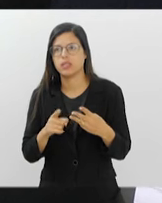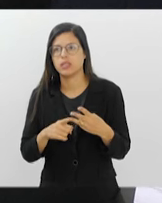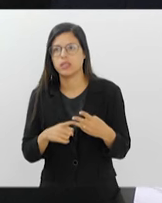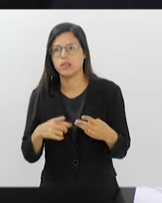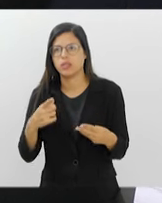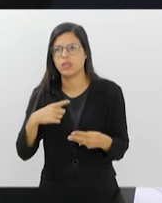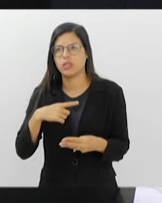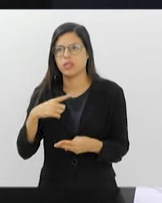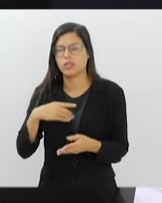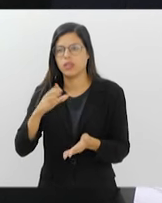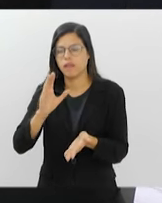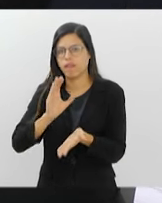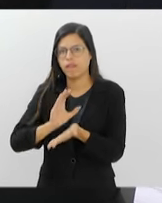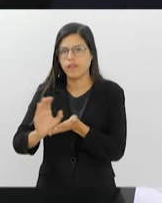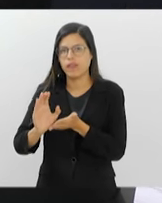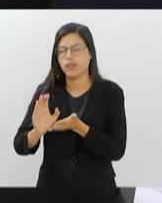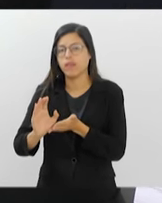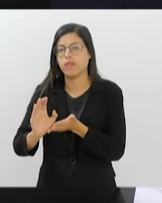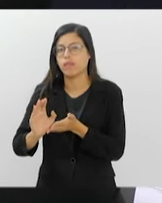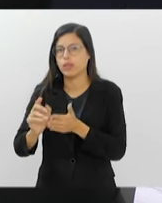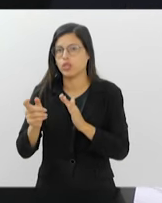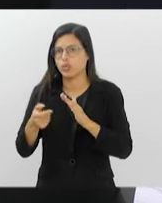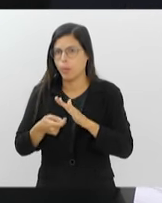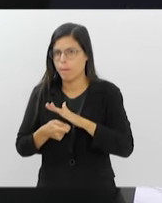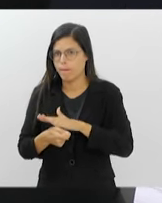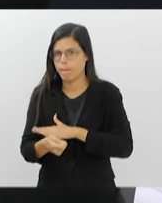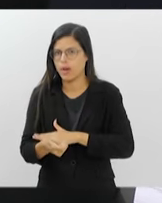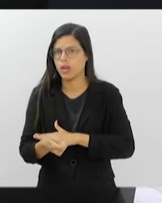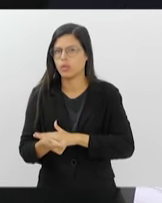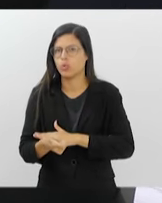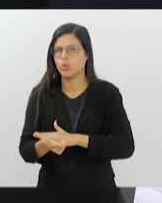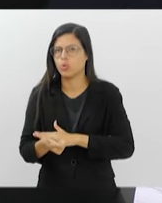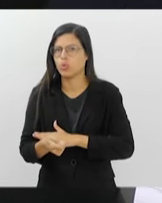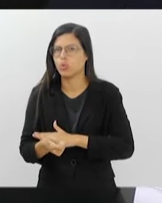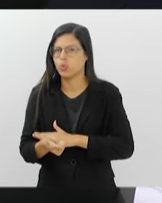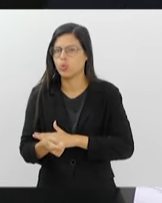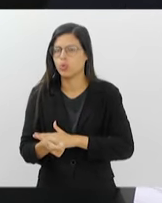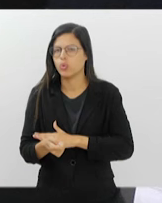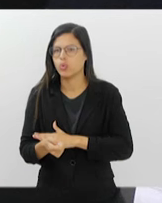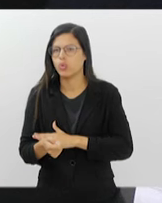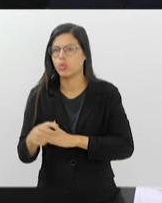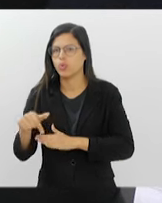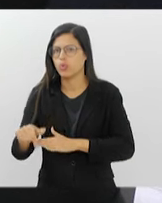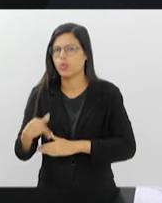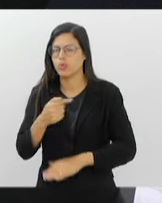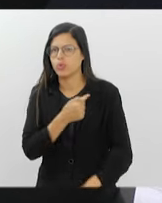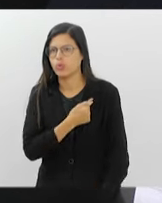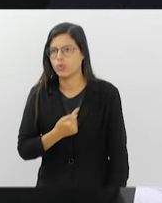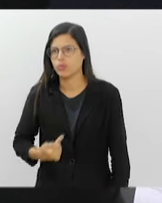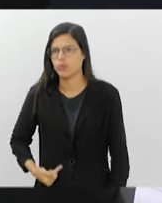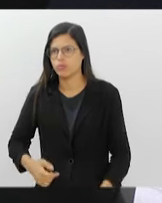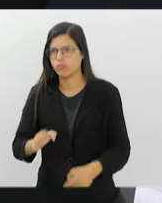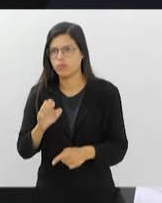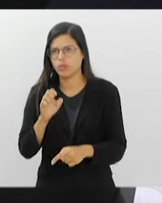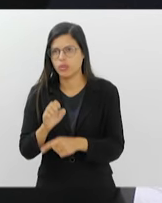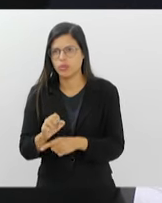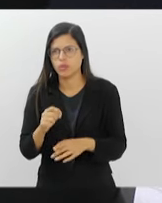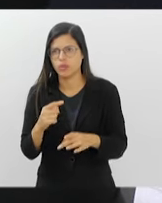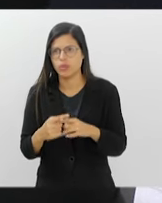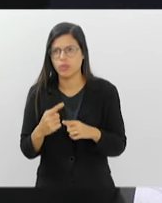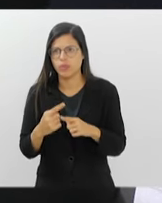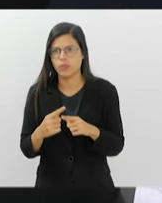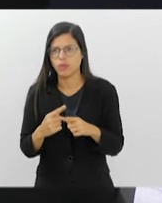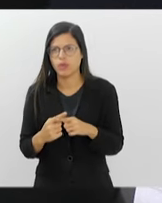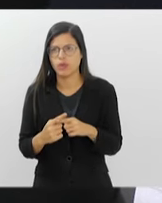investimento promocional por parte do Governo do Estado eu falo isso porque eu fui no primo fui com a minha